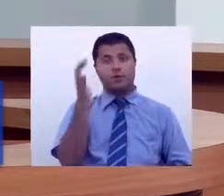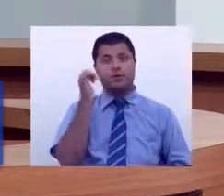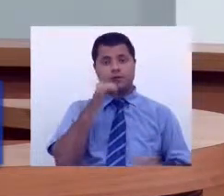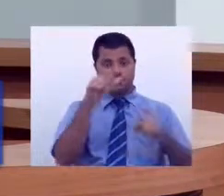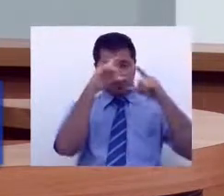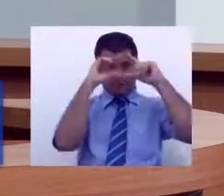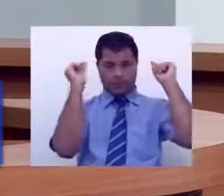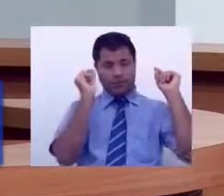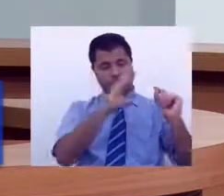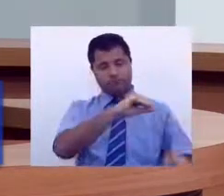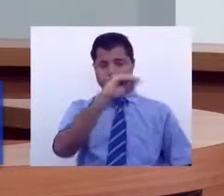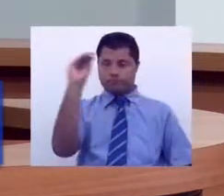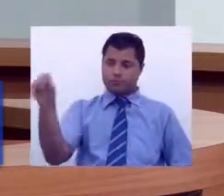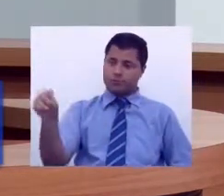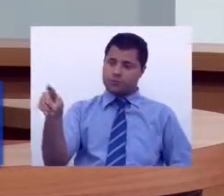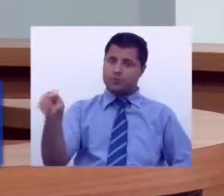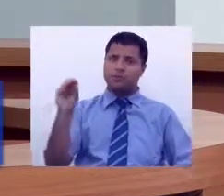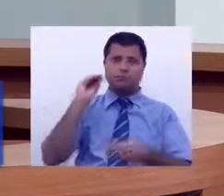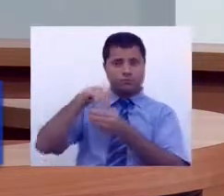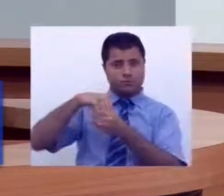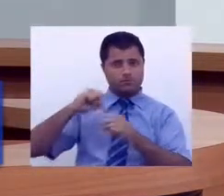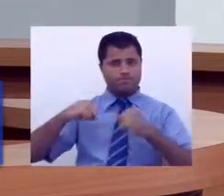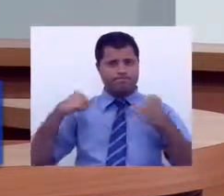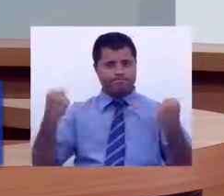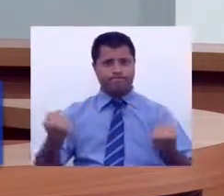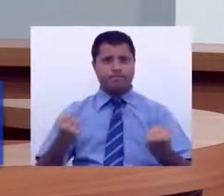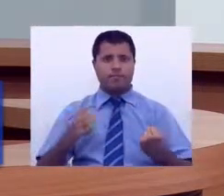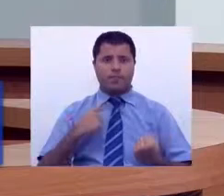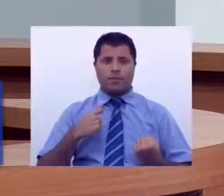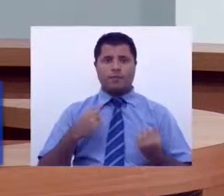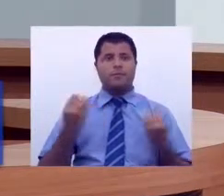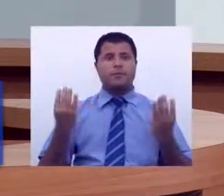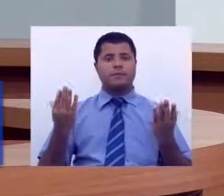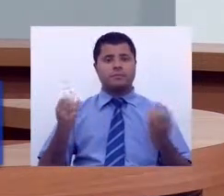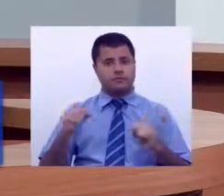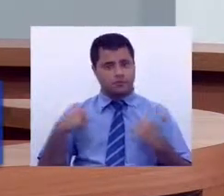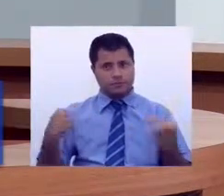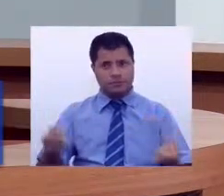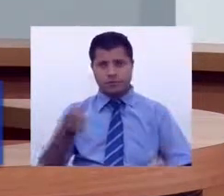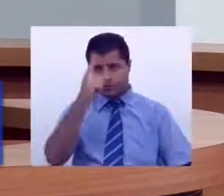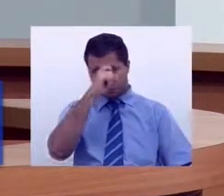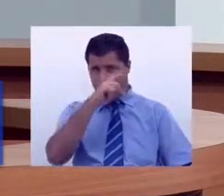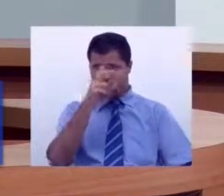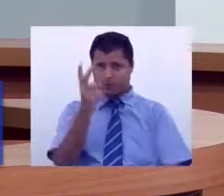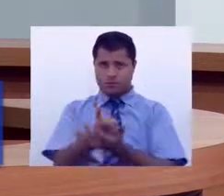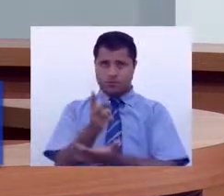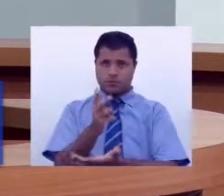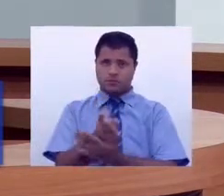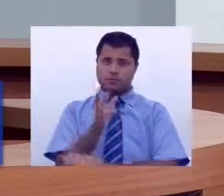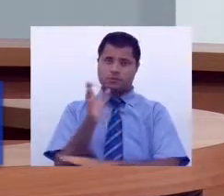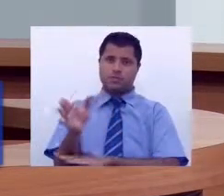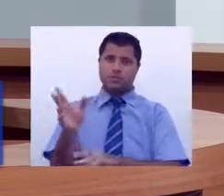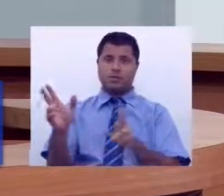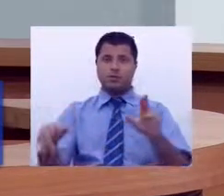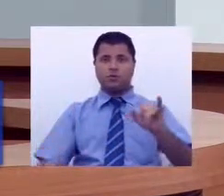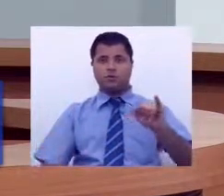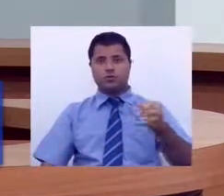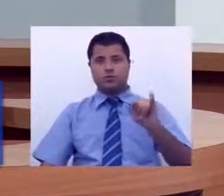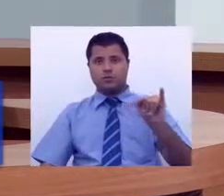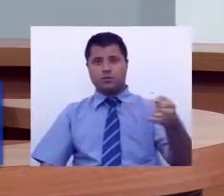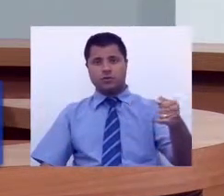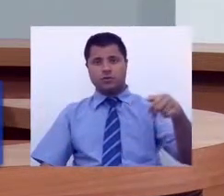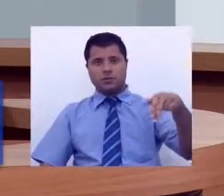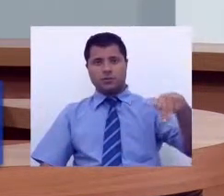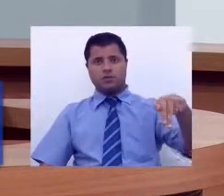se empenhando muito no Hospital Estela Maris, para que eles se mantenham um hospital filantrópico. Da mesma forma é o JJM. O JJM